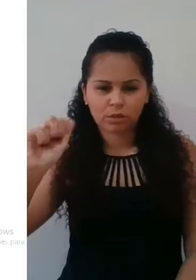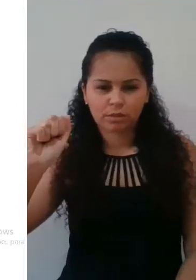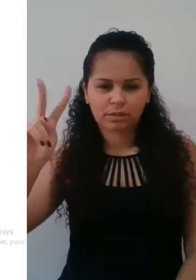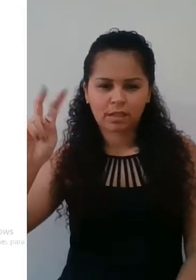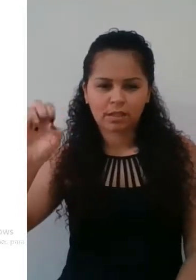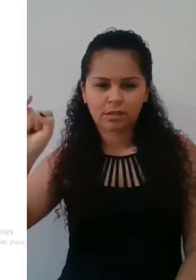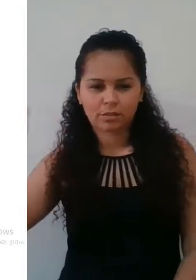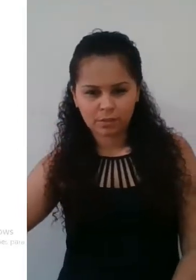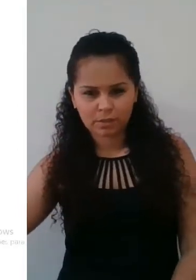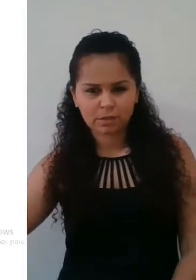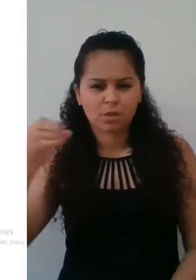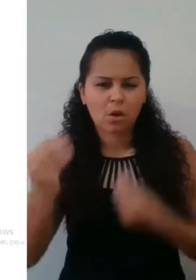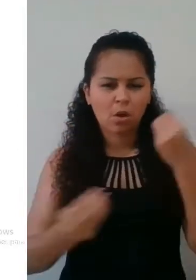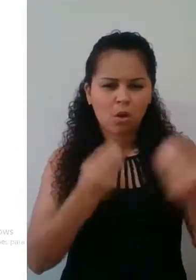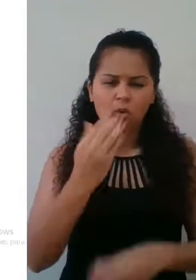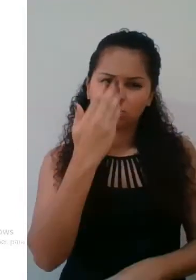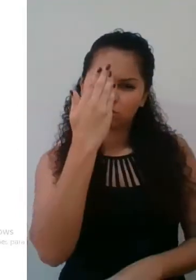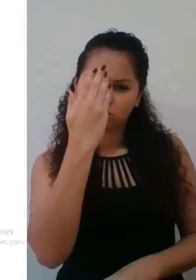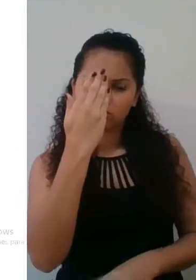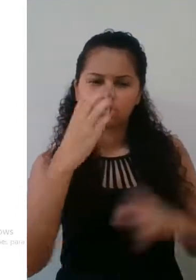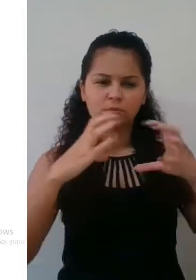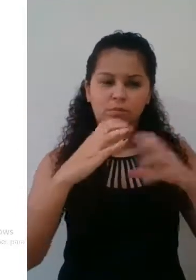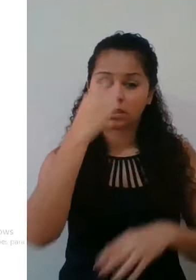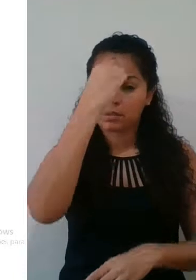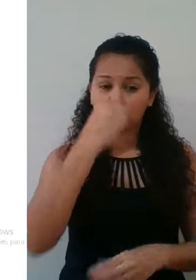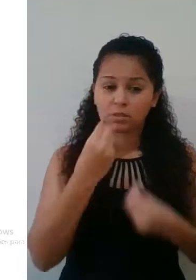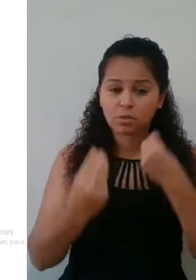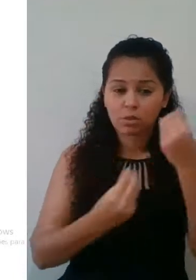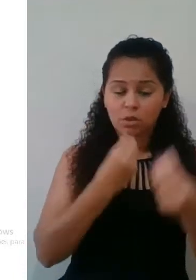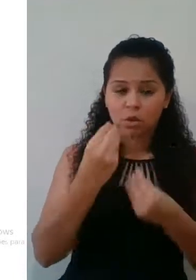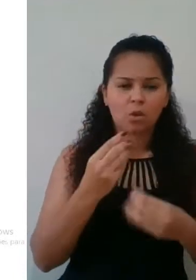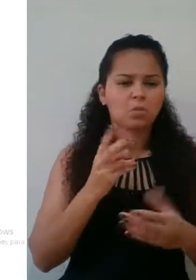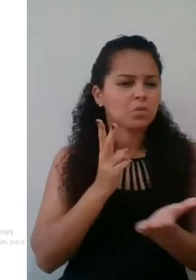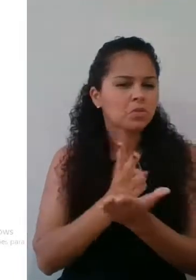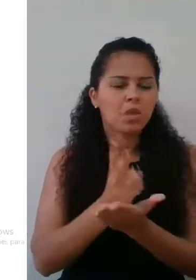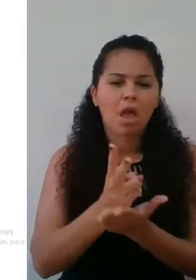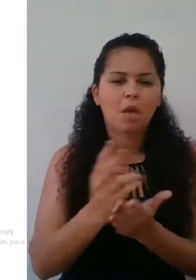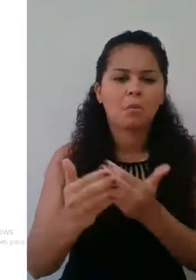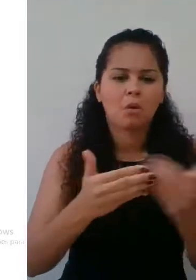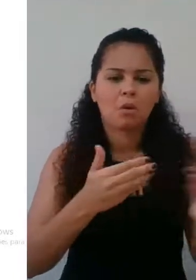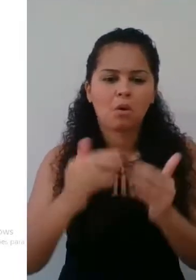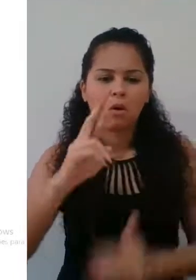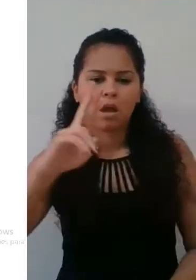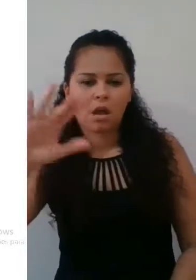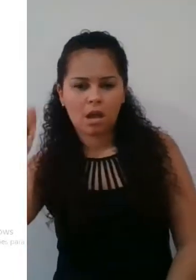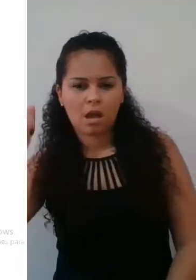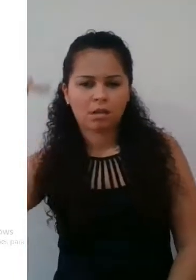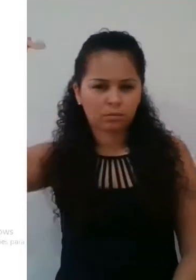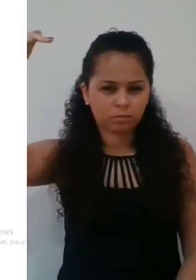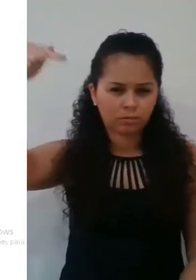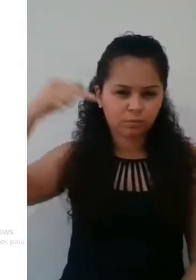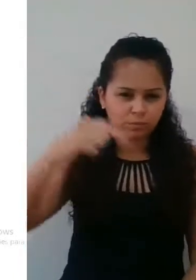espelhos esféricos. Primeiro, todo raio que incide no espelho paralelamente ao eixo principal é refletido passando